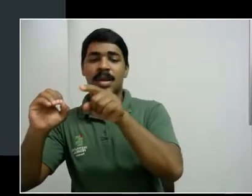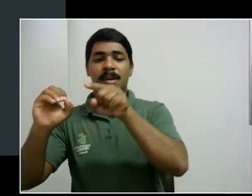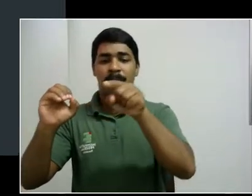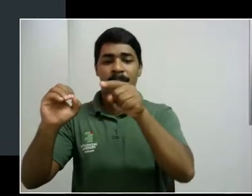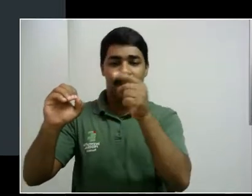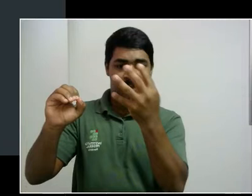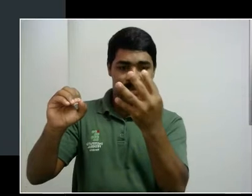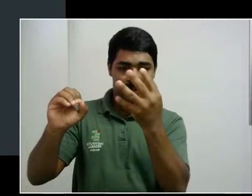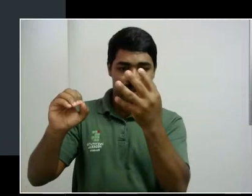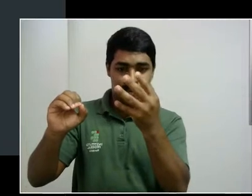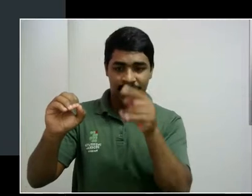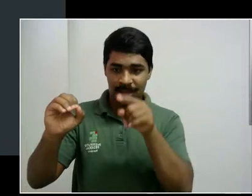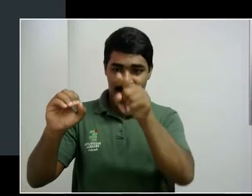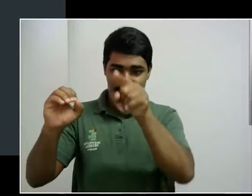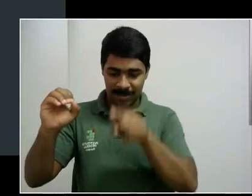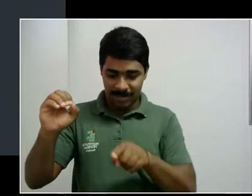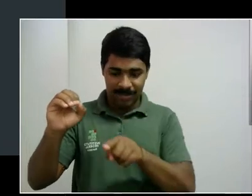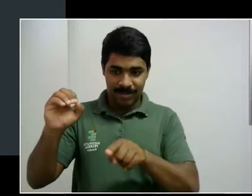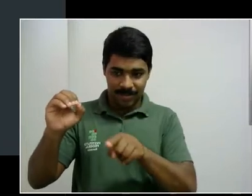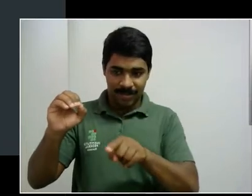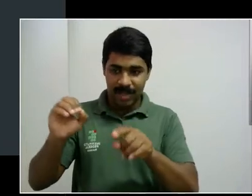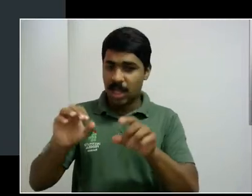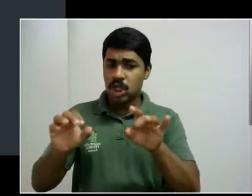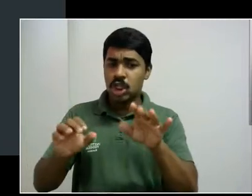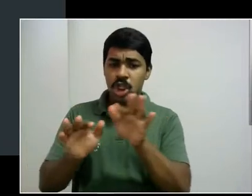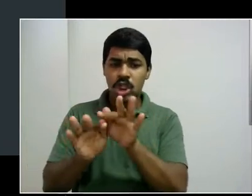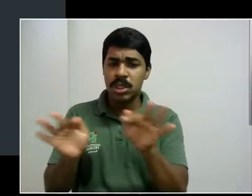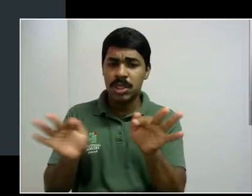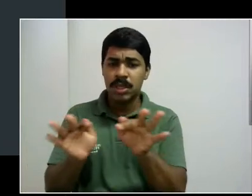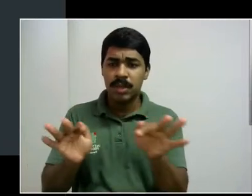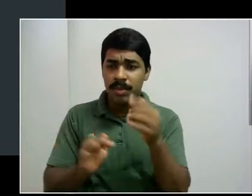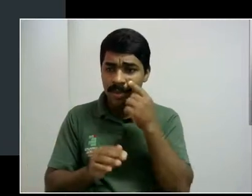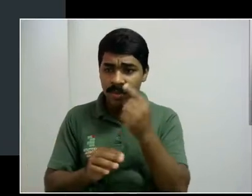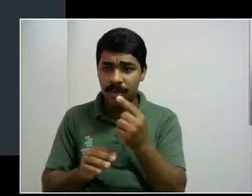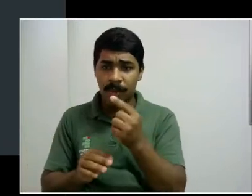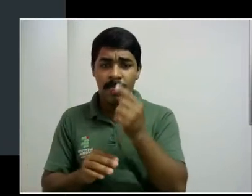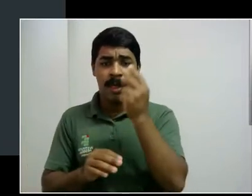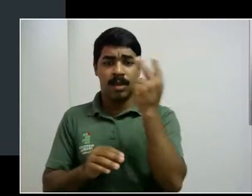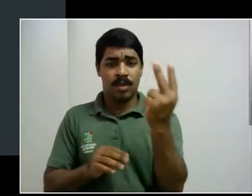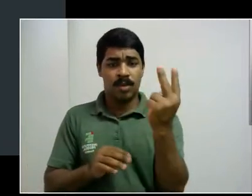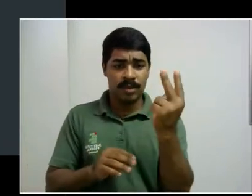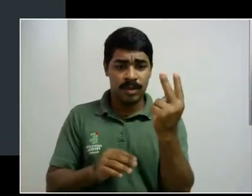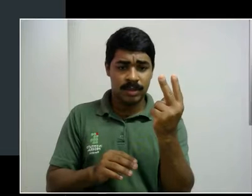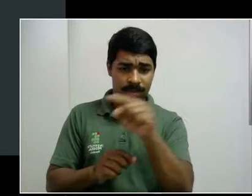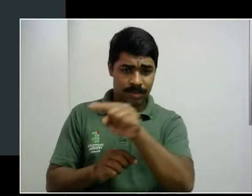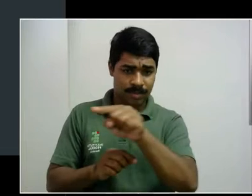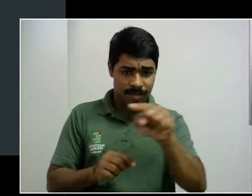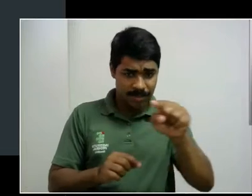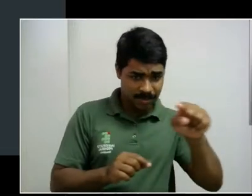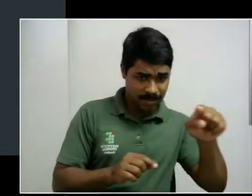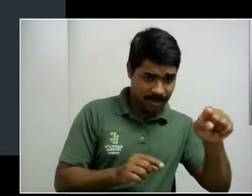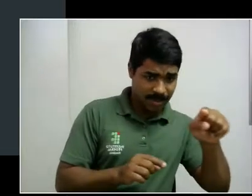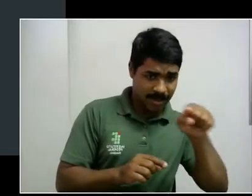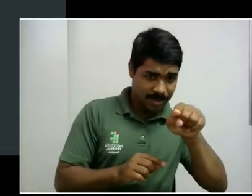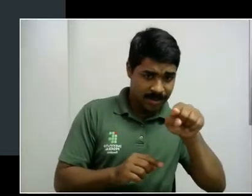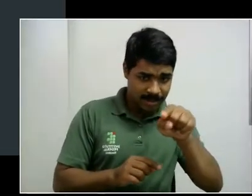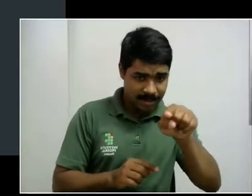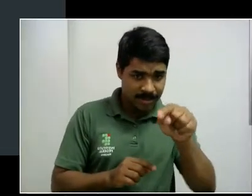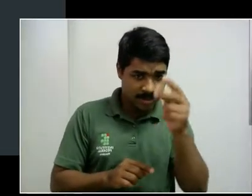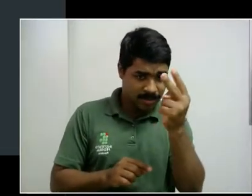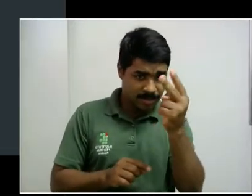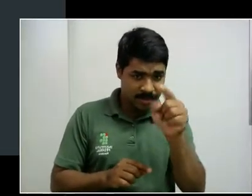Então, para construir esse gráfico, a gente só vai marcar esses pontos aqui, ó, 2 e 0. Ó, percebe que o 2 está aqui, então você só vai marcar.